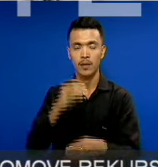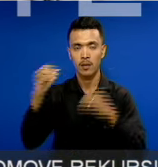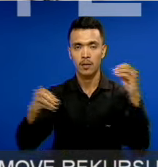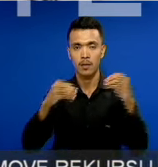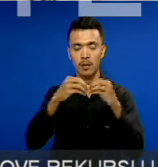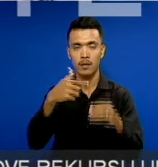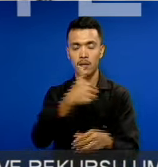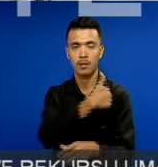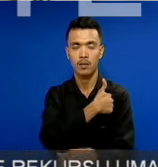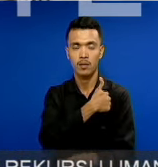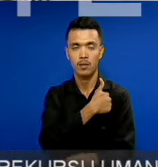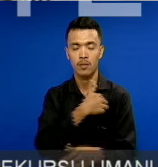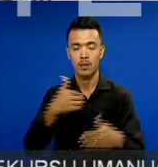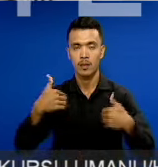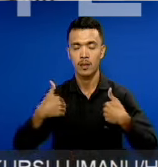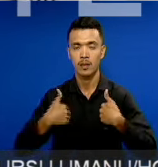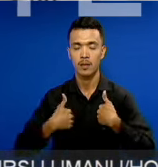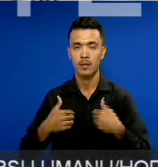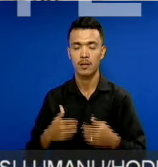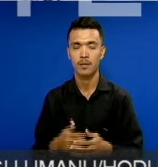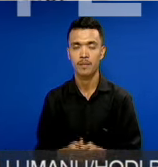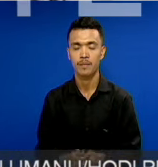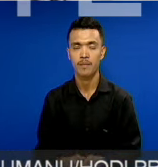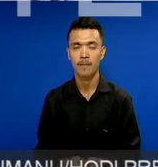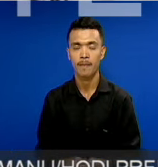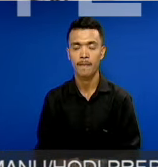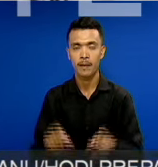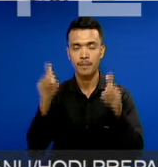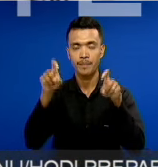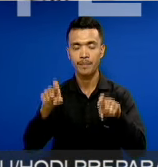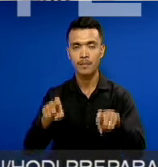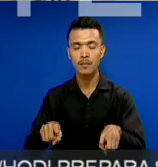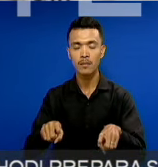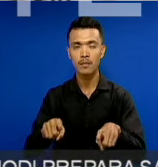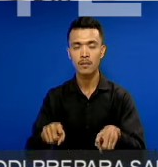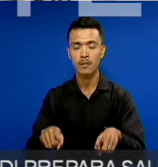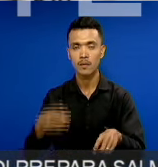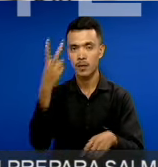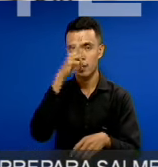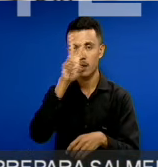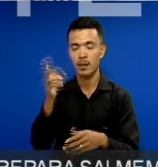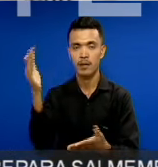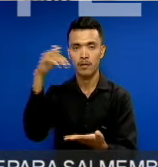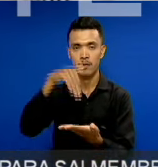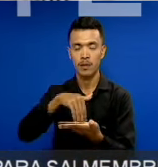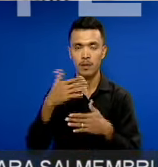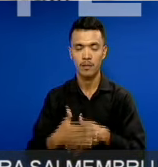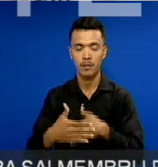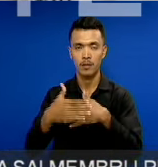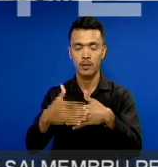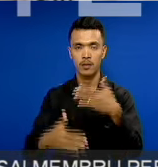com certeza, né? E a, quando a excise, né? A folha nebe caro, persija nente se arrefali por se estuir, falmei. Agora,